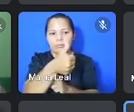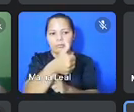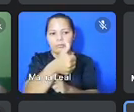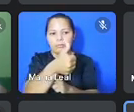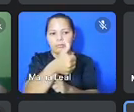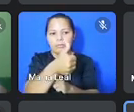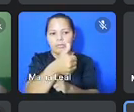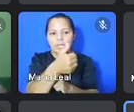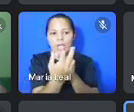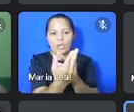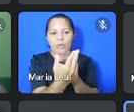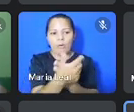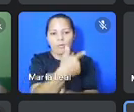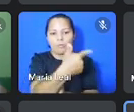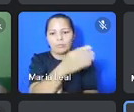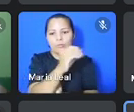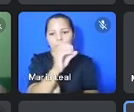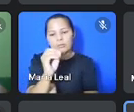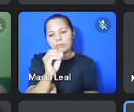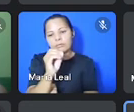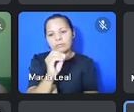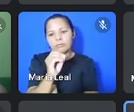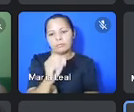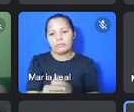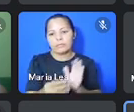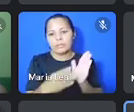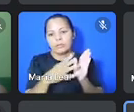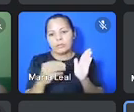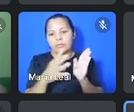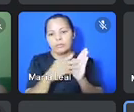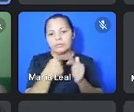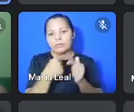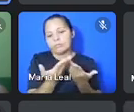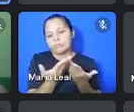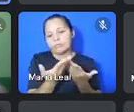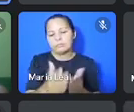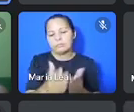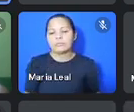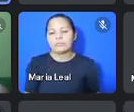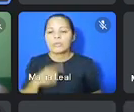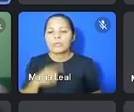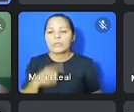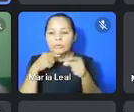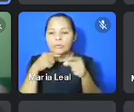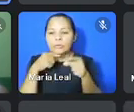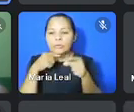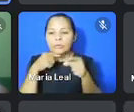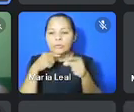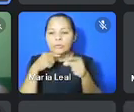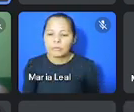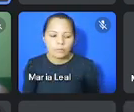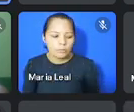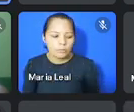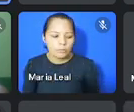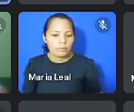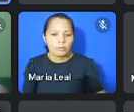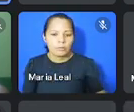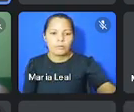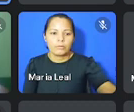Mais alguém ficou com dúvida? Como eu cheguei nesse 0,95 vezes 200?